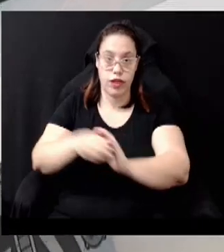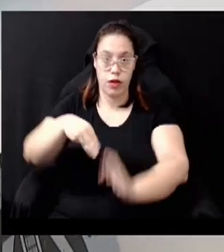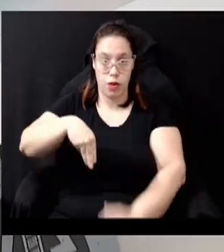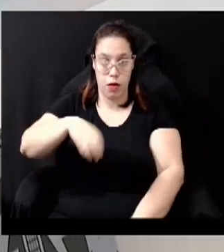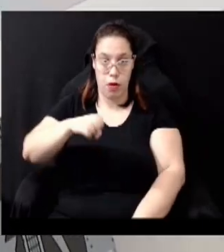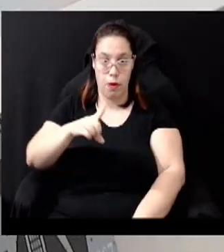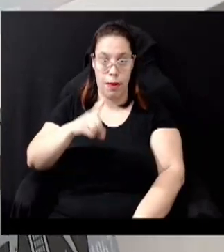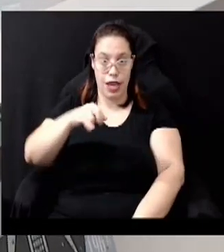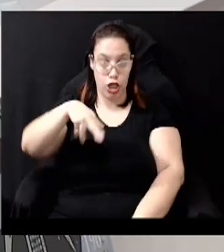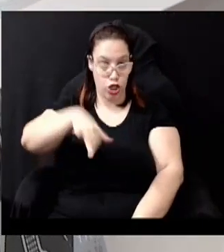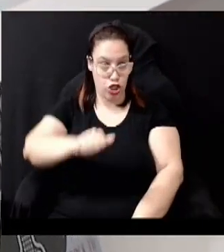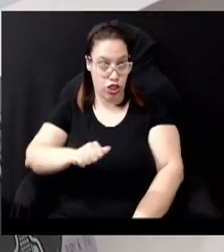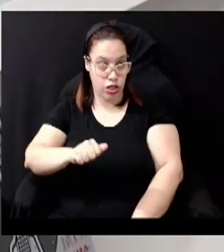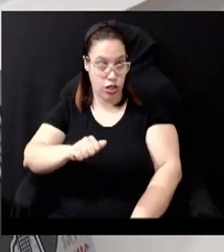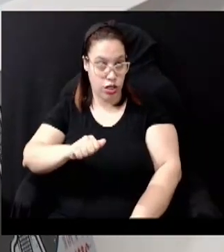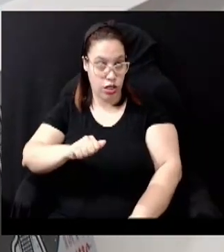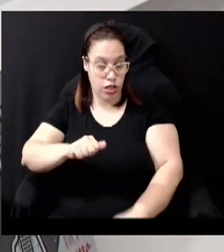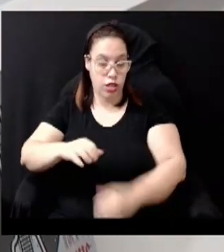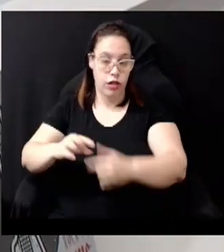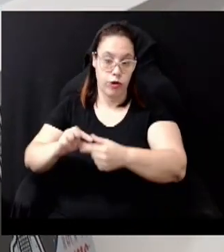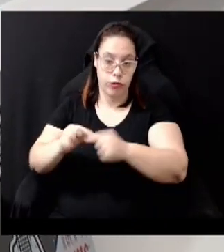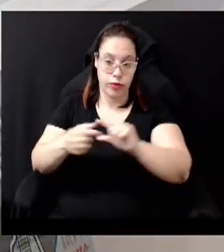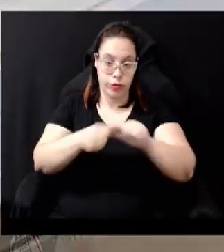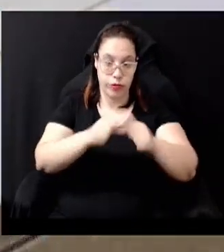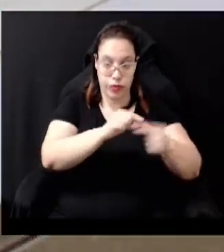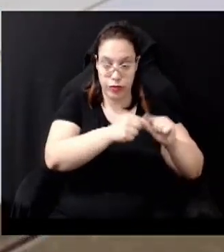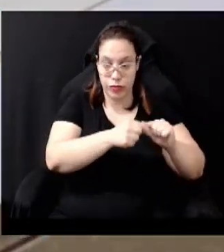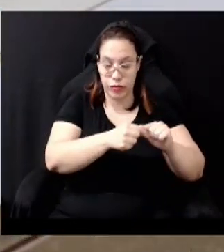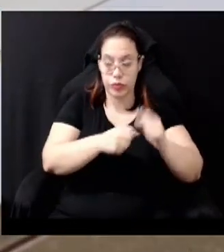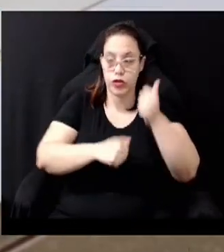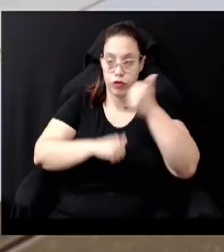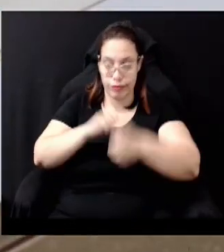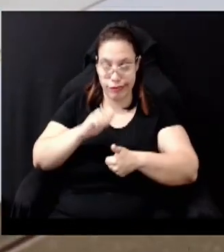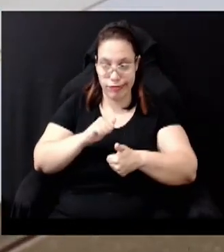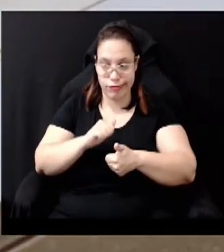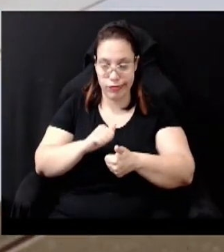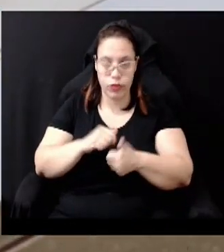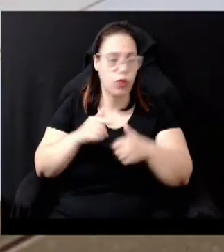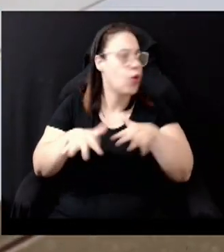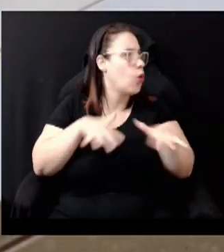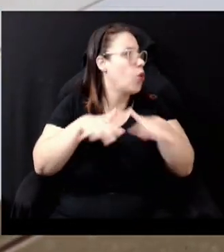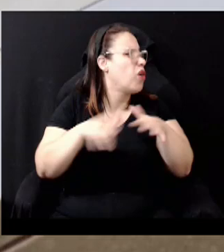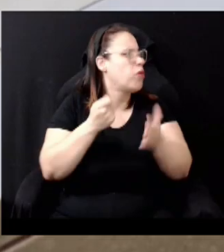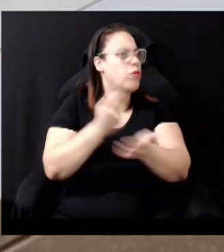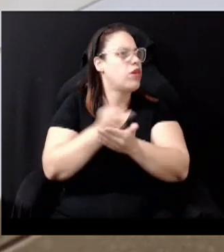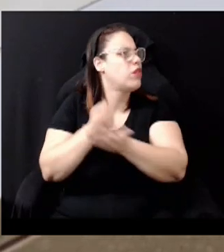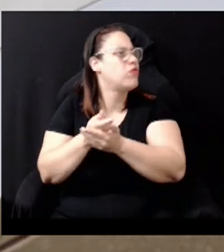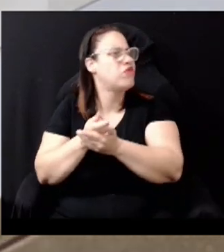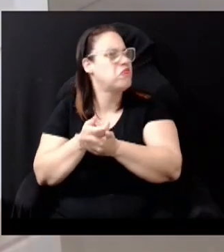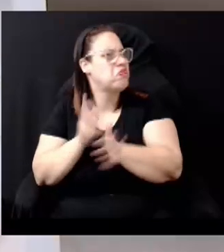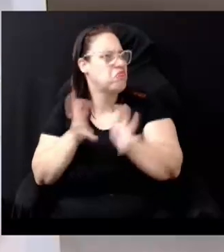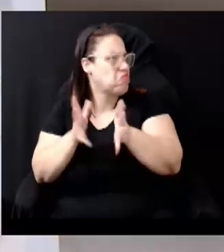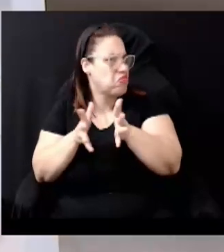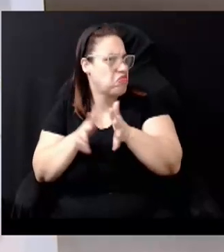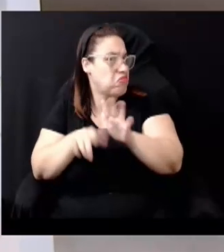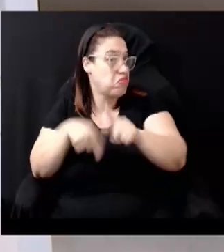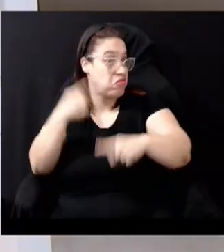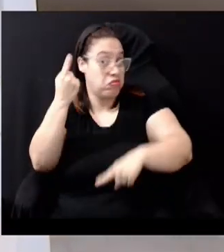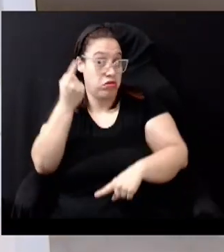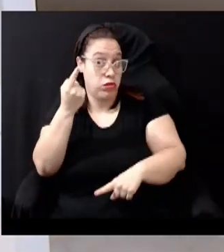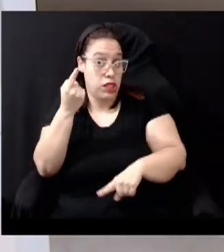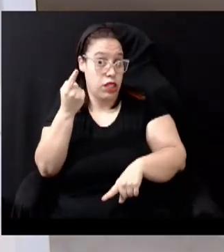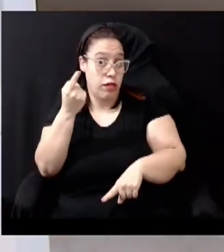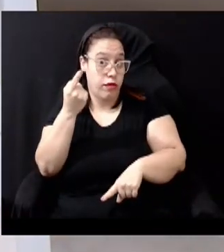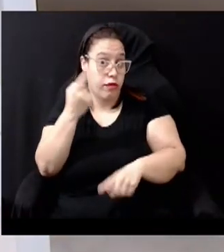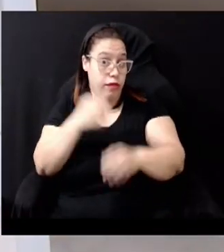que também fez bastante sucesso, então mais para a parte dos esportes. E um balanço das vendas, né? As vendas superaram em comparação